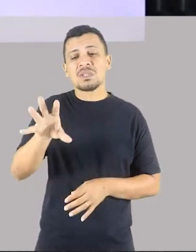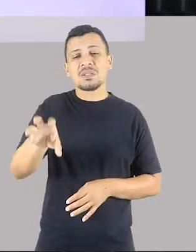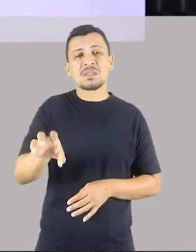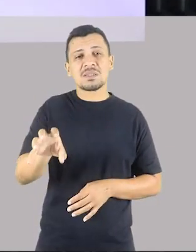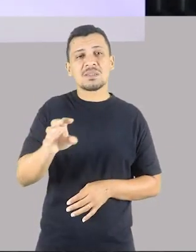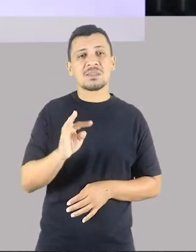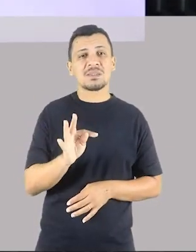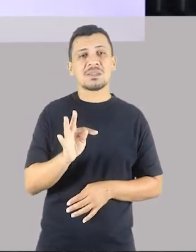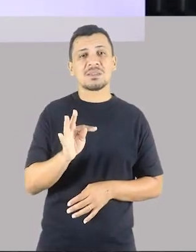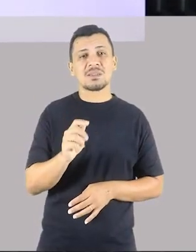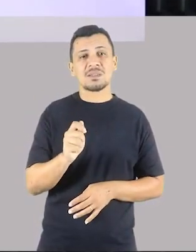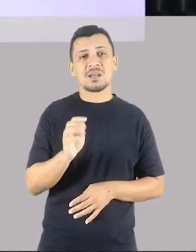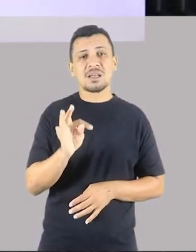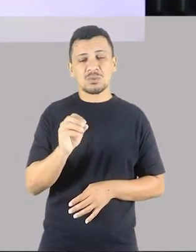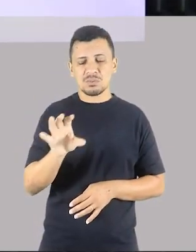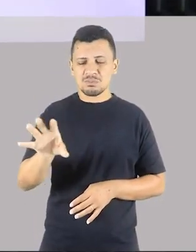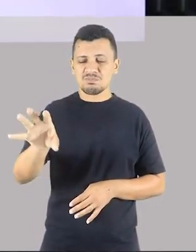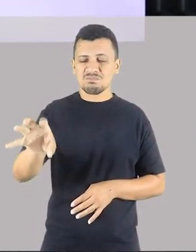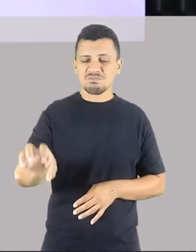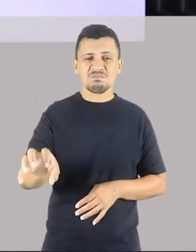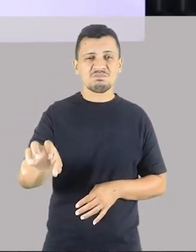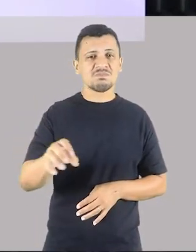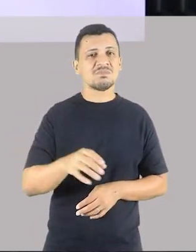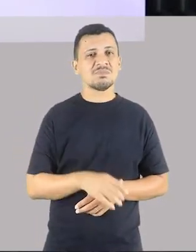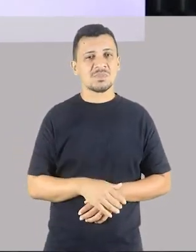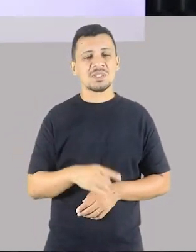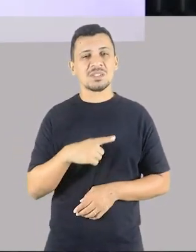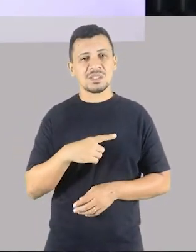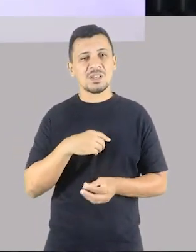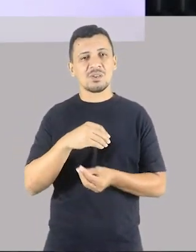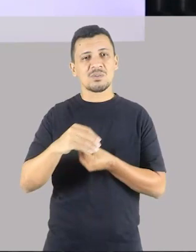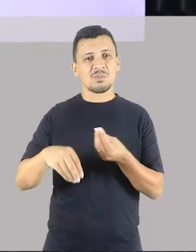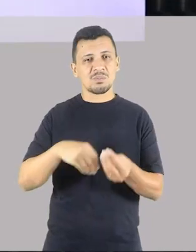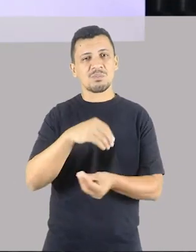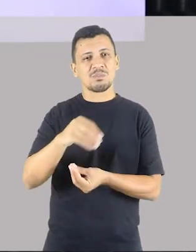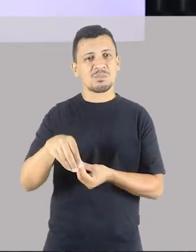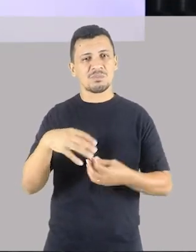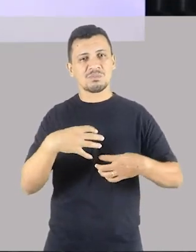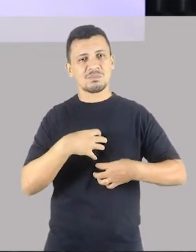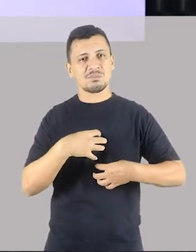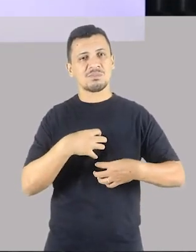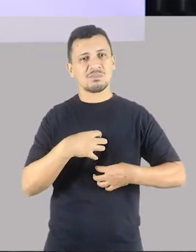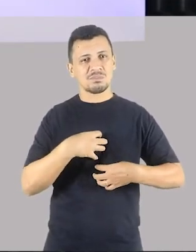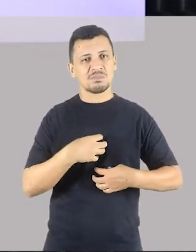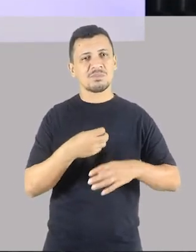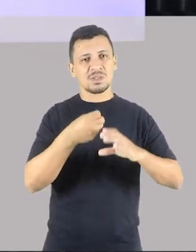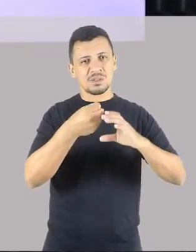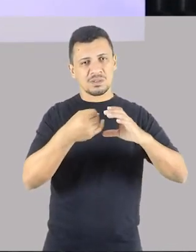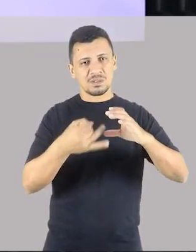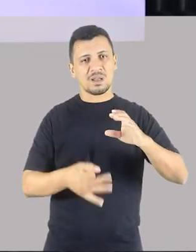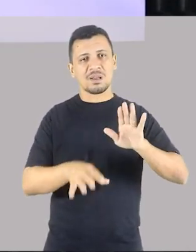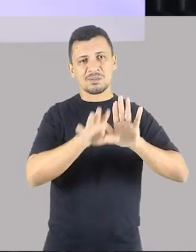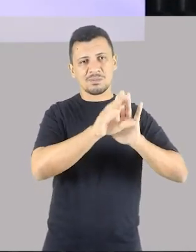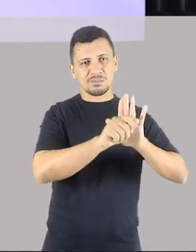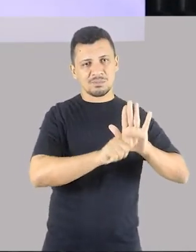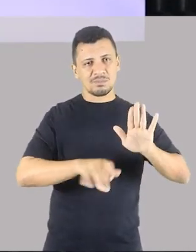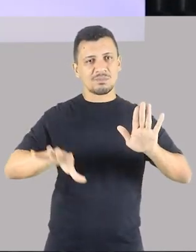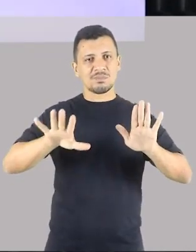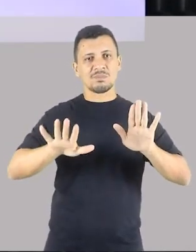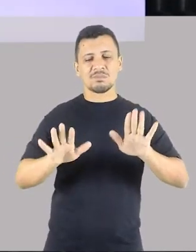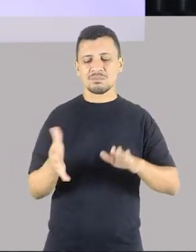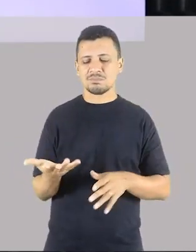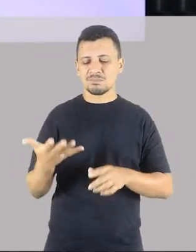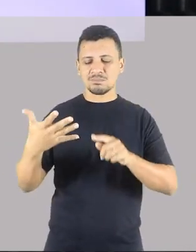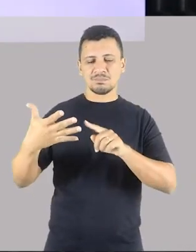frio, certo? Então você tem uma mescla de sensações caracterizando a sinestesia. Tudo bem?